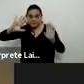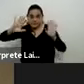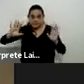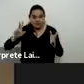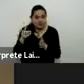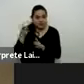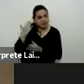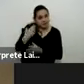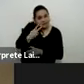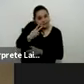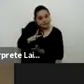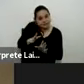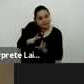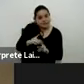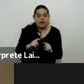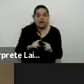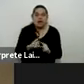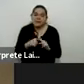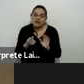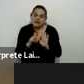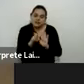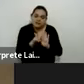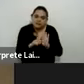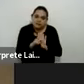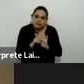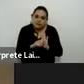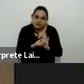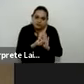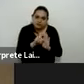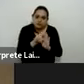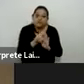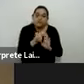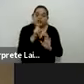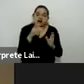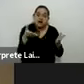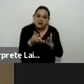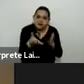do orçamento para 2021, o salário mínimo caiu para